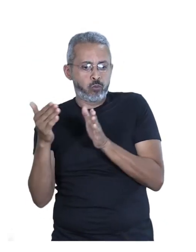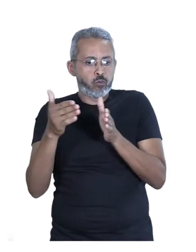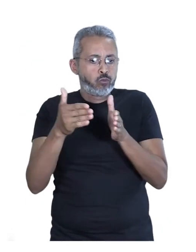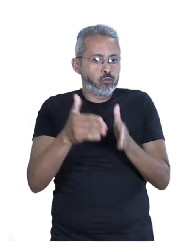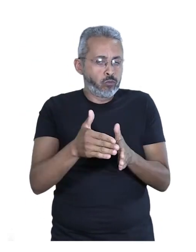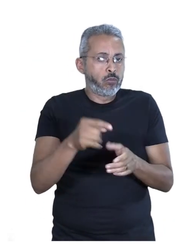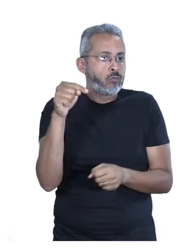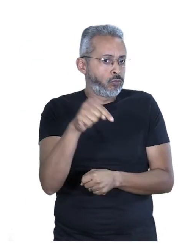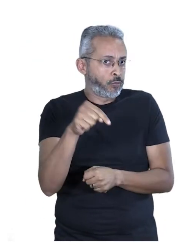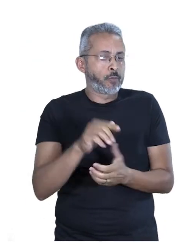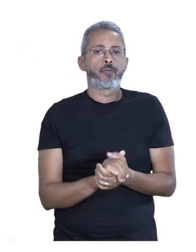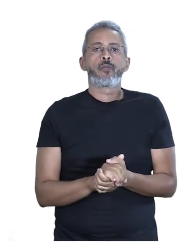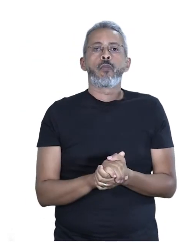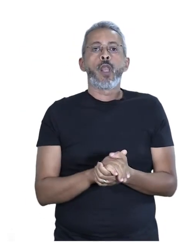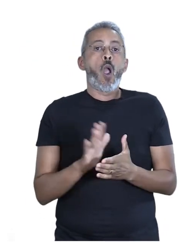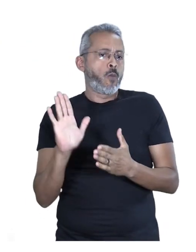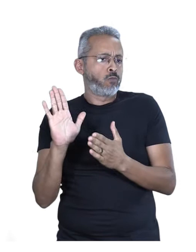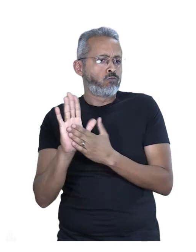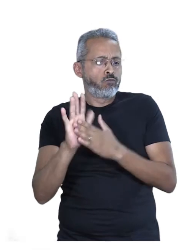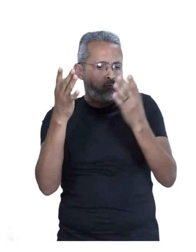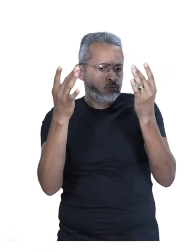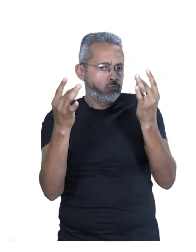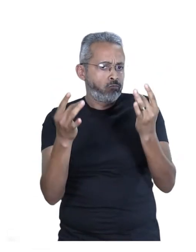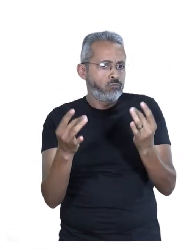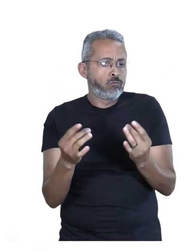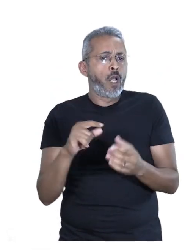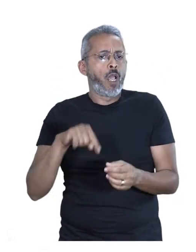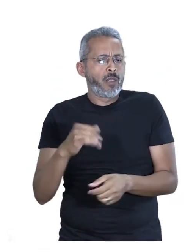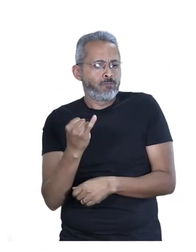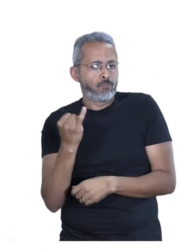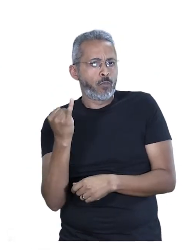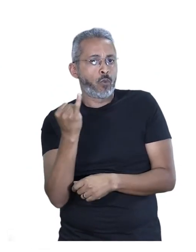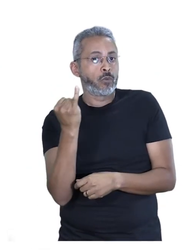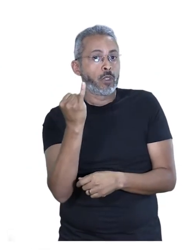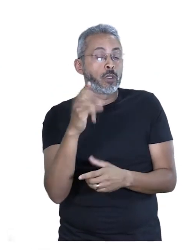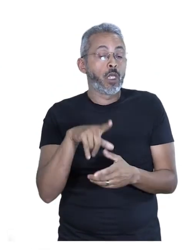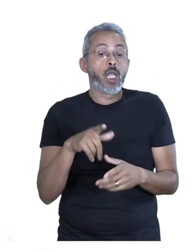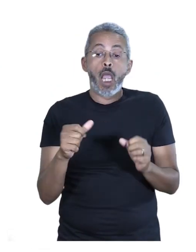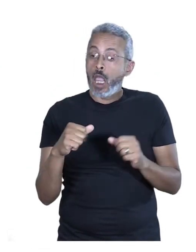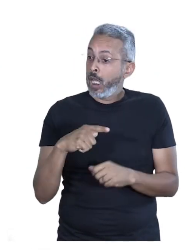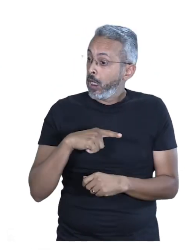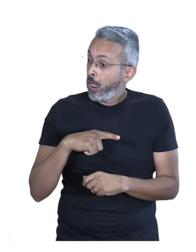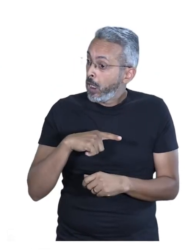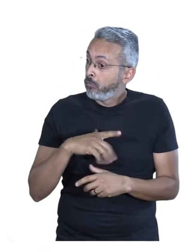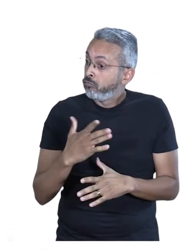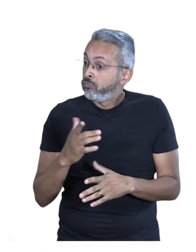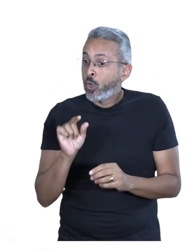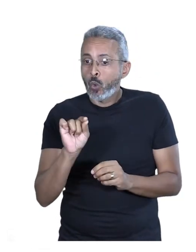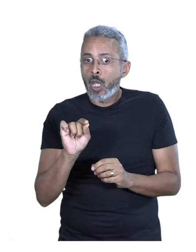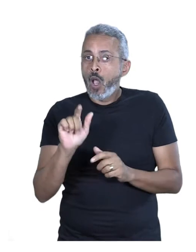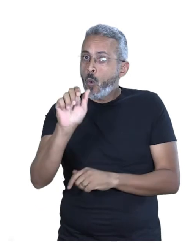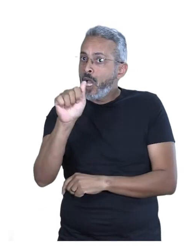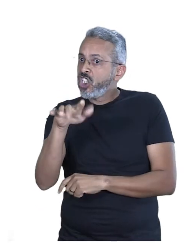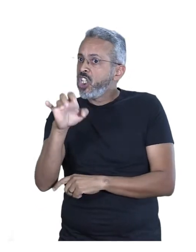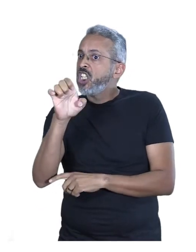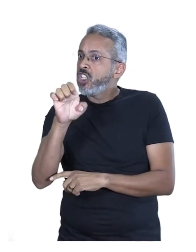essa questão. Uma proposta detalhada, é importante ressaltar, deve determinar